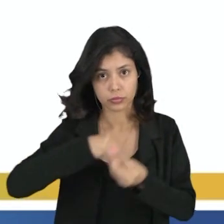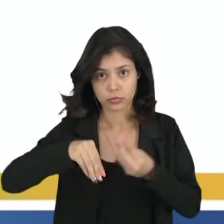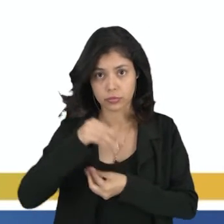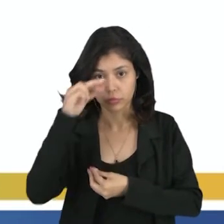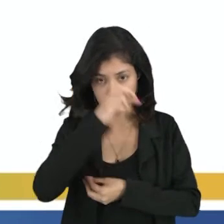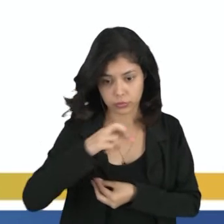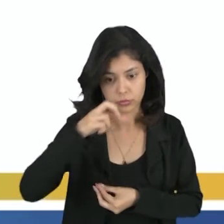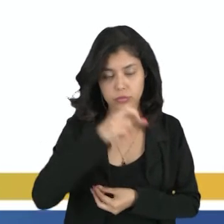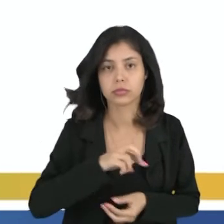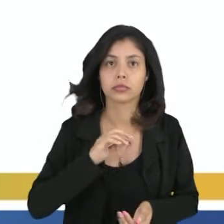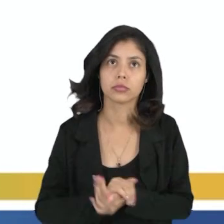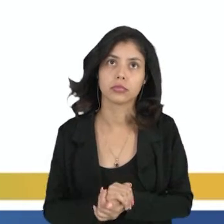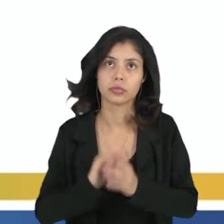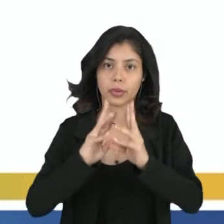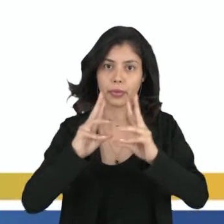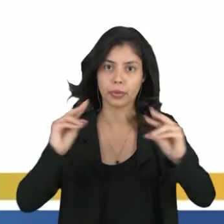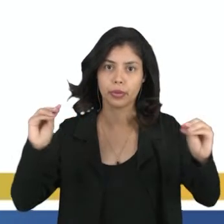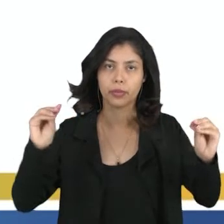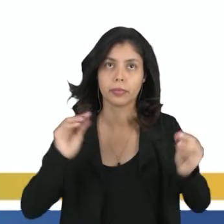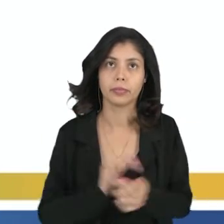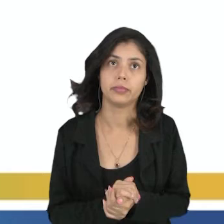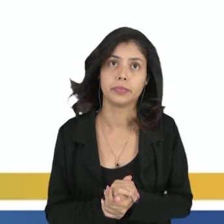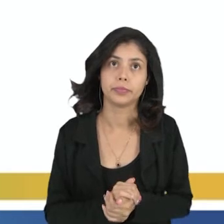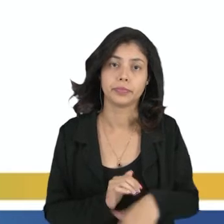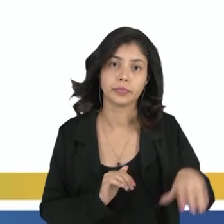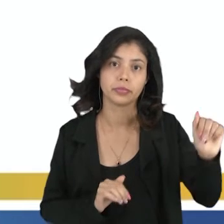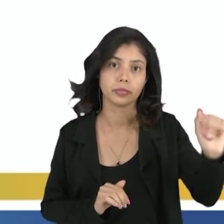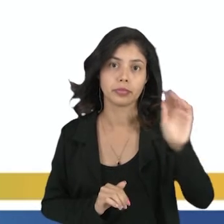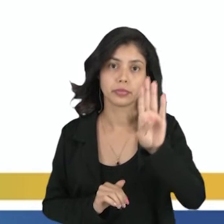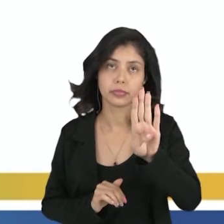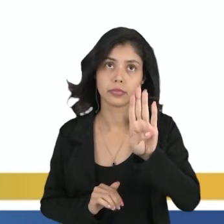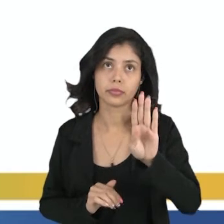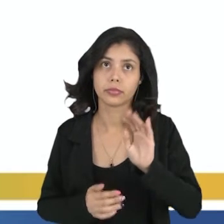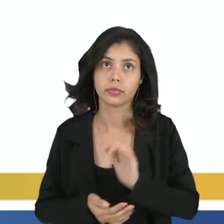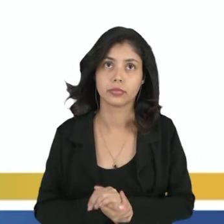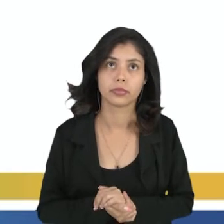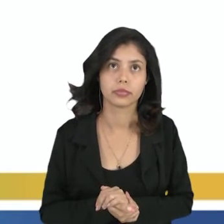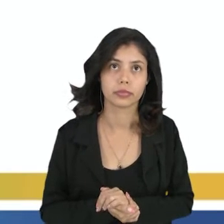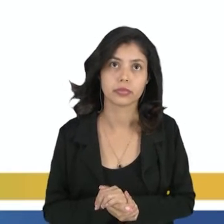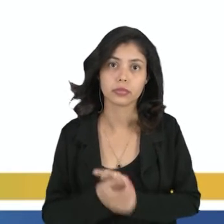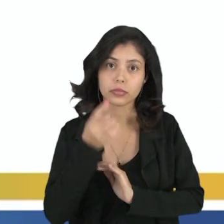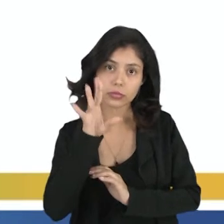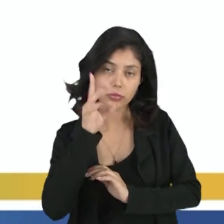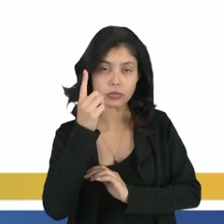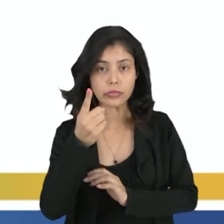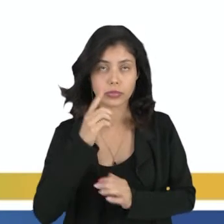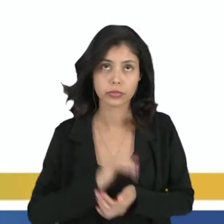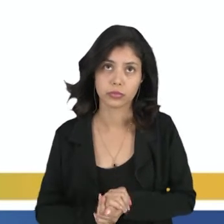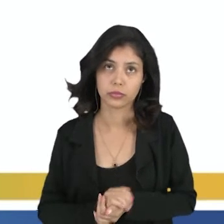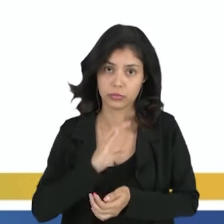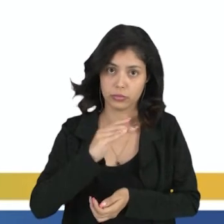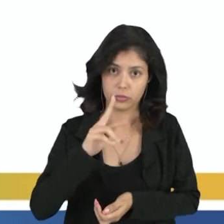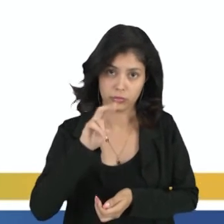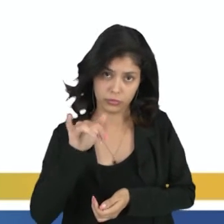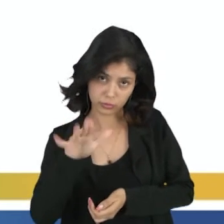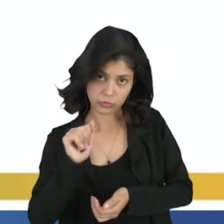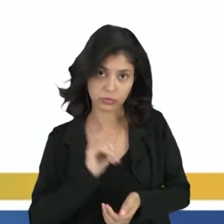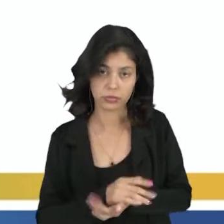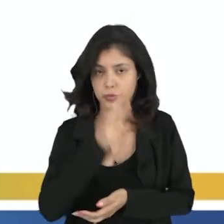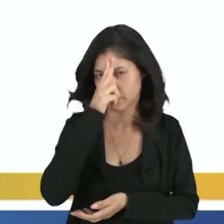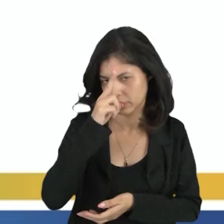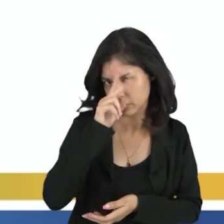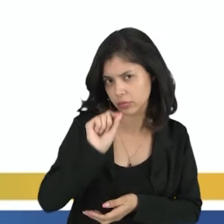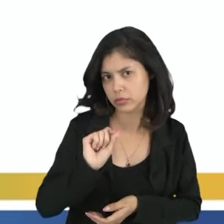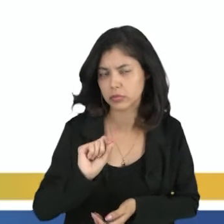de análise ou decomposição. Lado dos reagentes, somente uma substância composta. E aí,